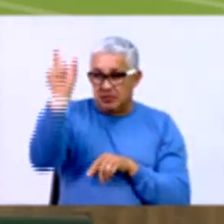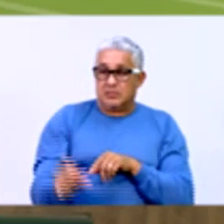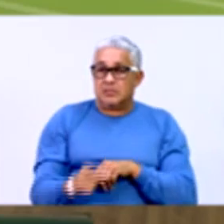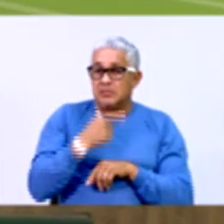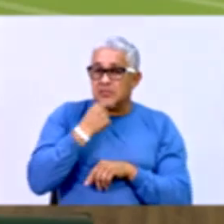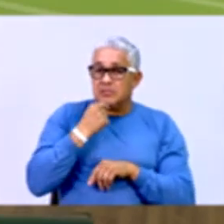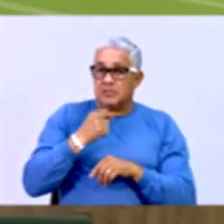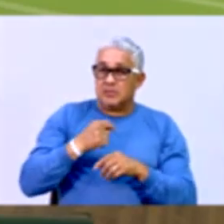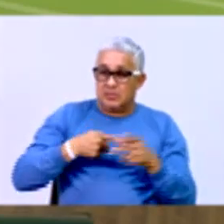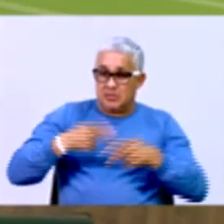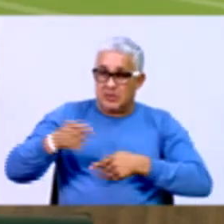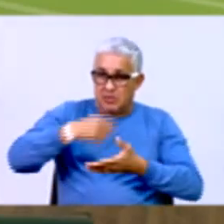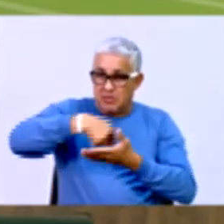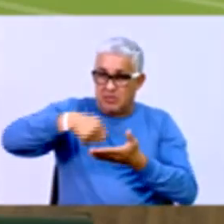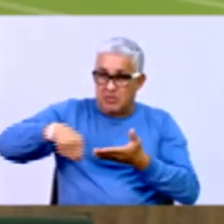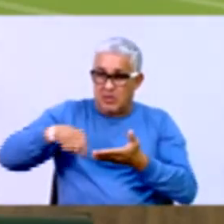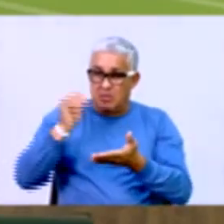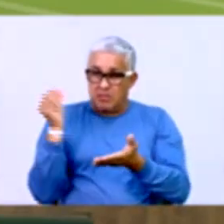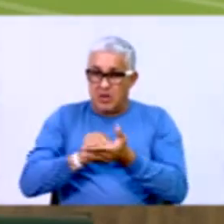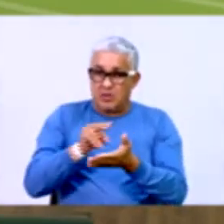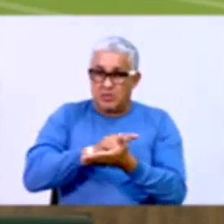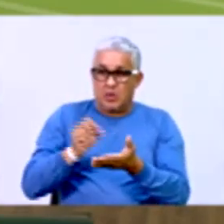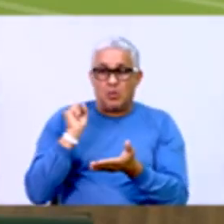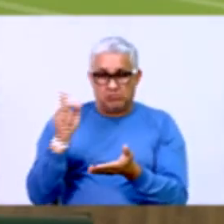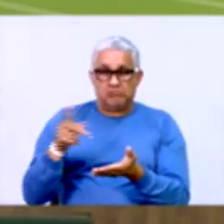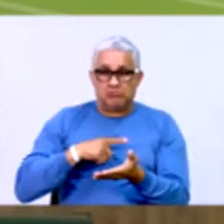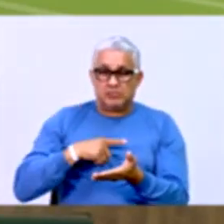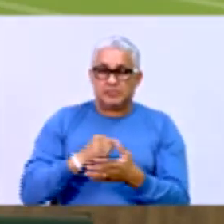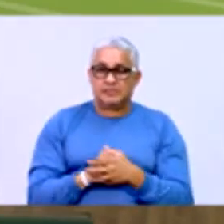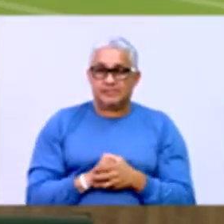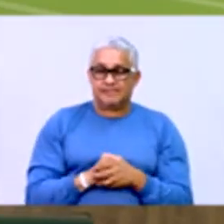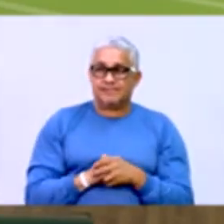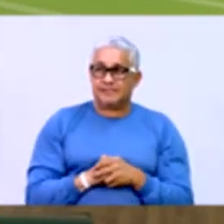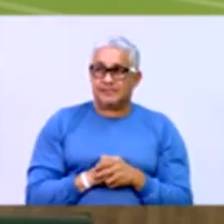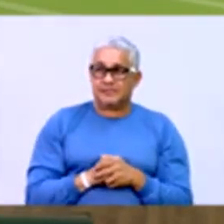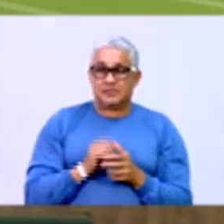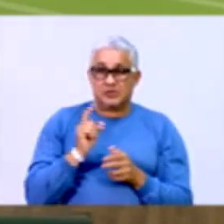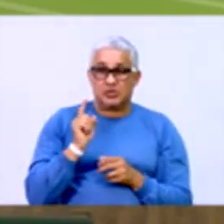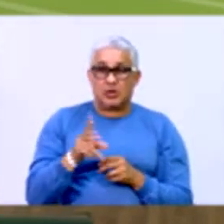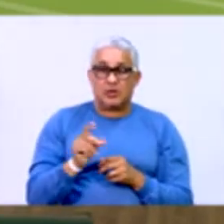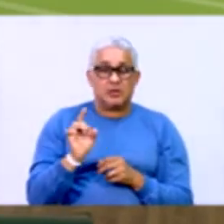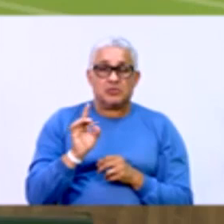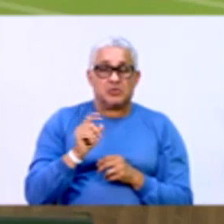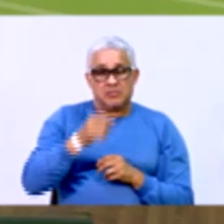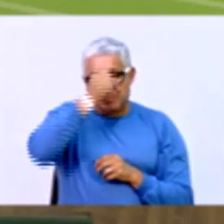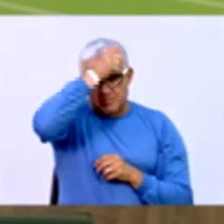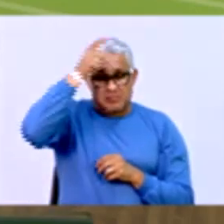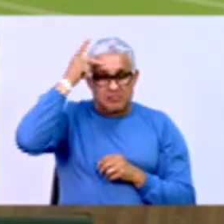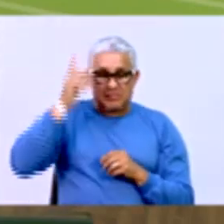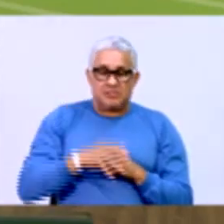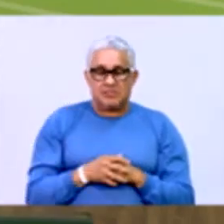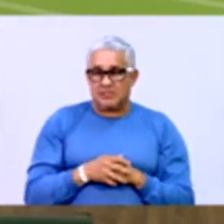projeto. Ele falou, está tudo ok. Né? Não é só a prefeitura, então vai sendo...